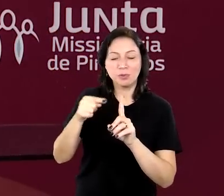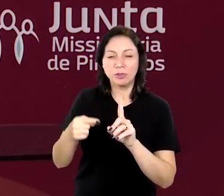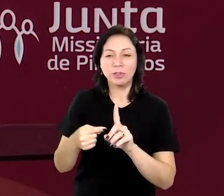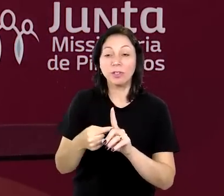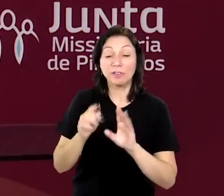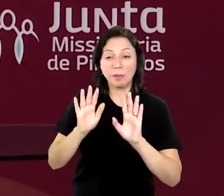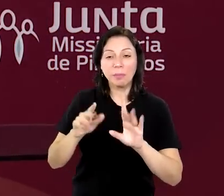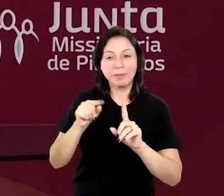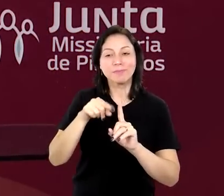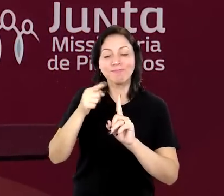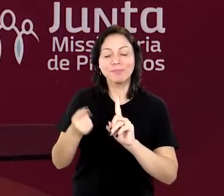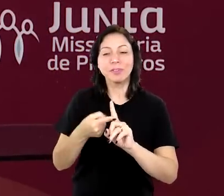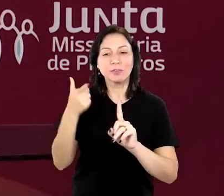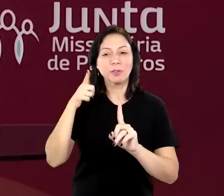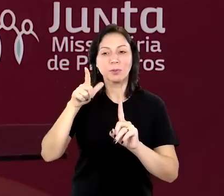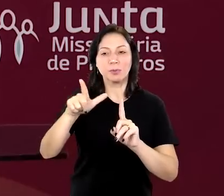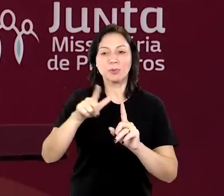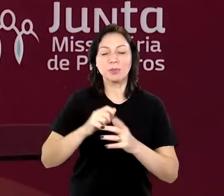Isaías.